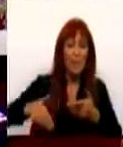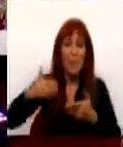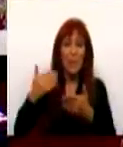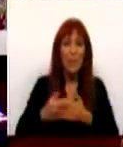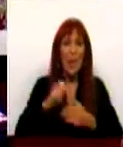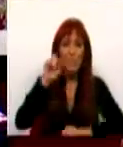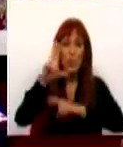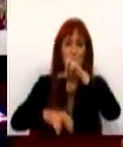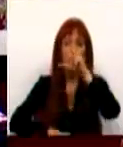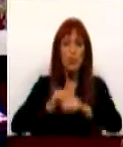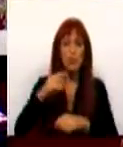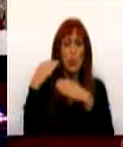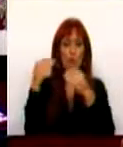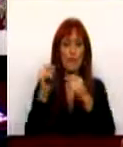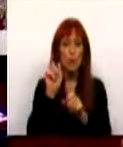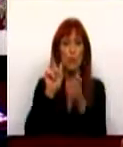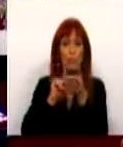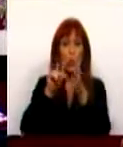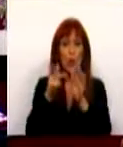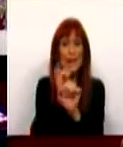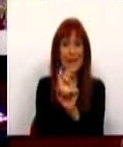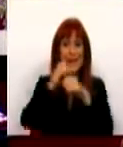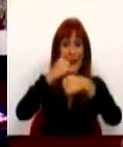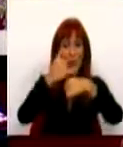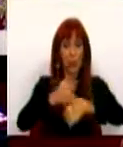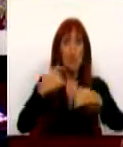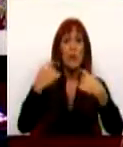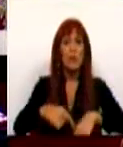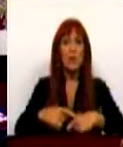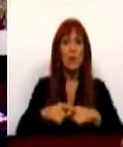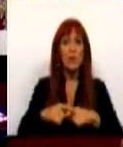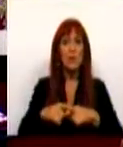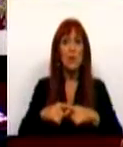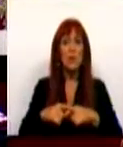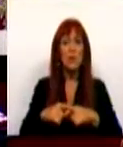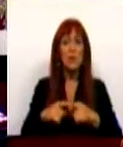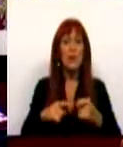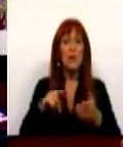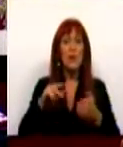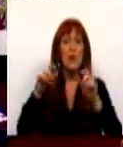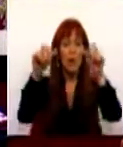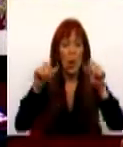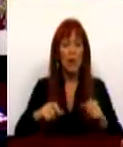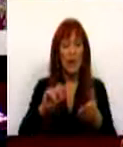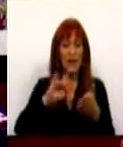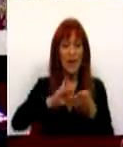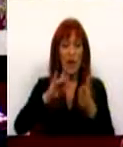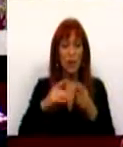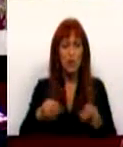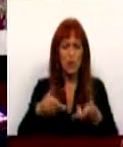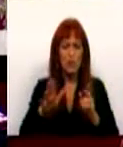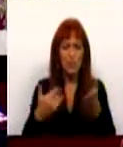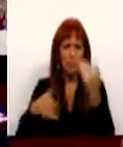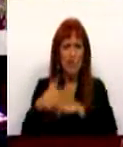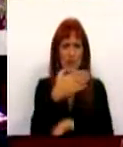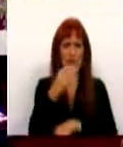e modernização do ensino politécnico e que tem ali na nota técnica que tem sido disponibilizado mais de 70